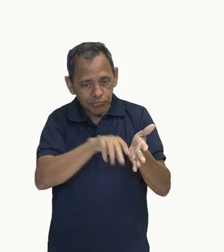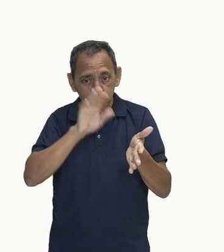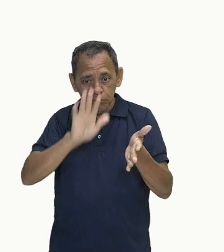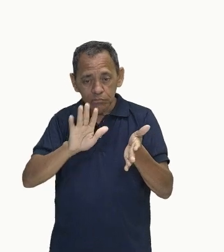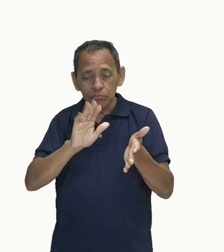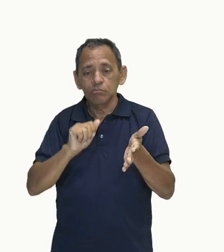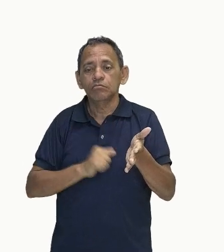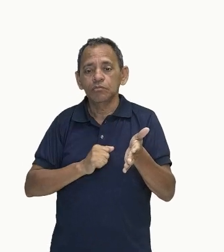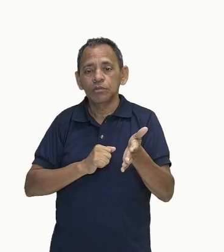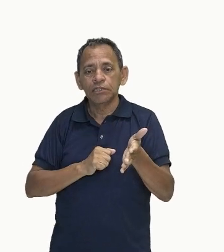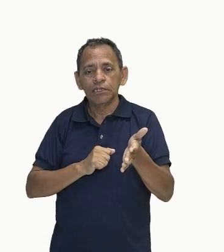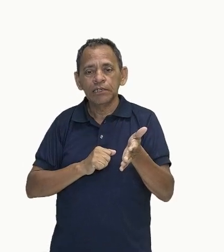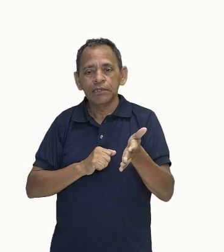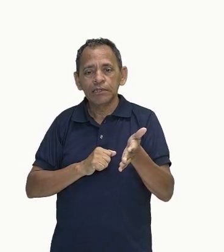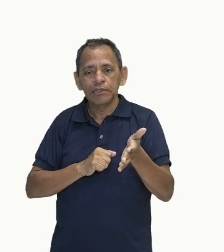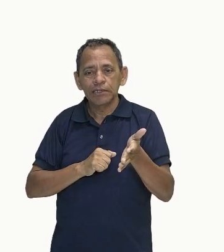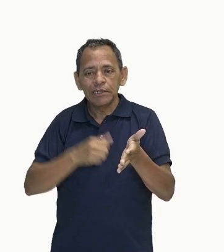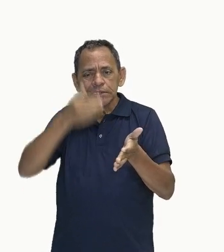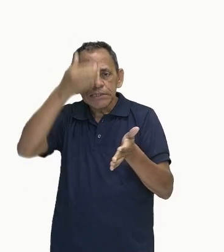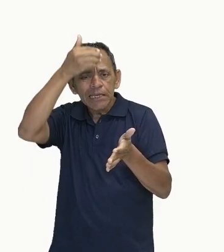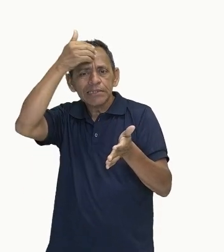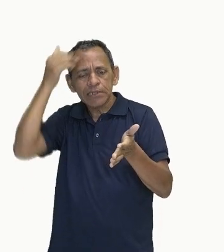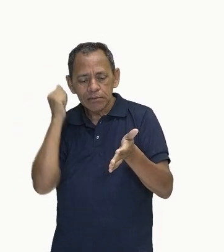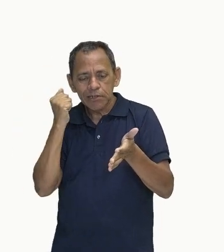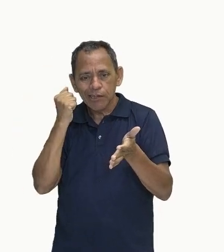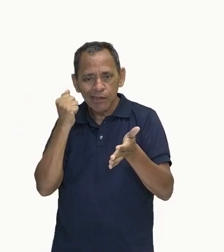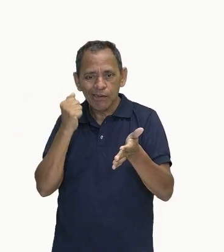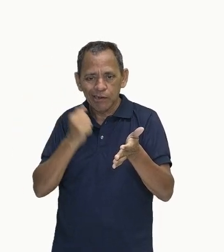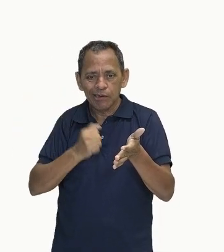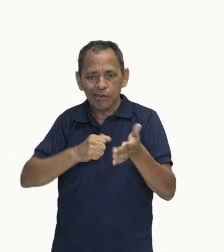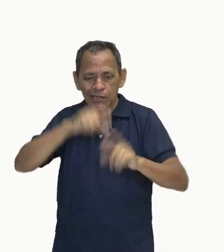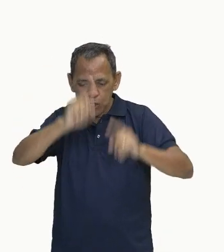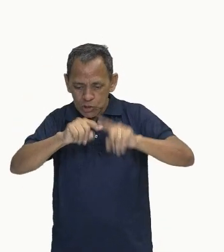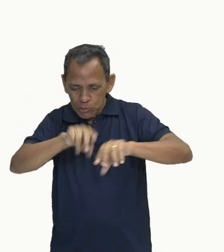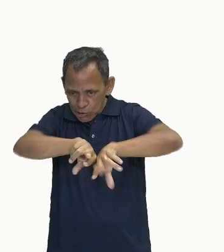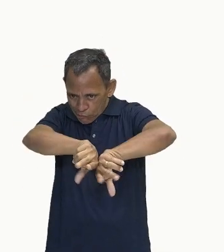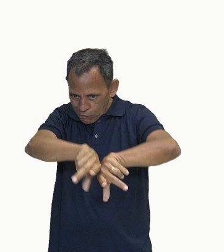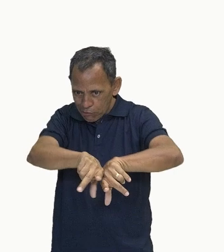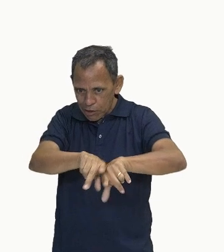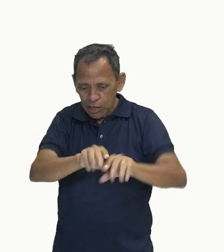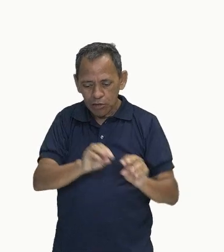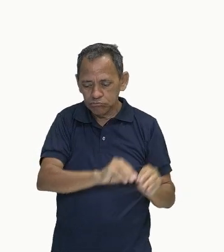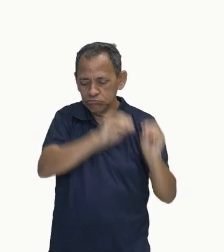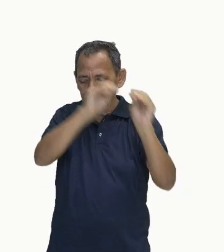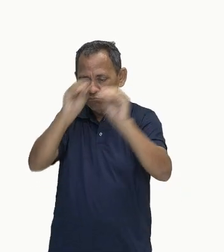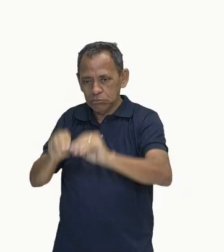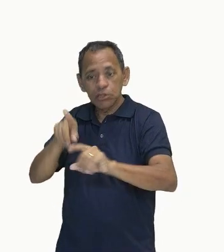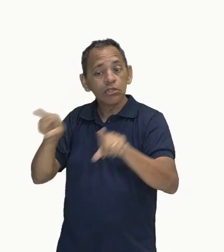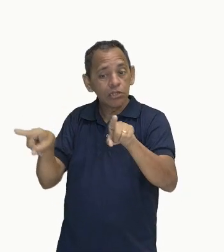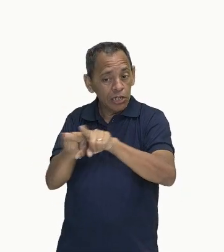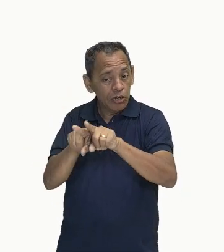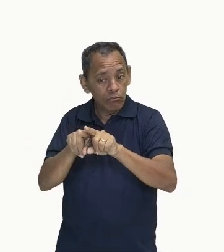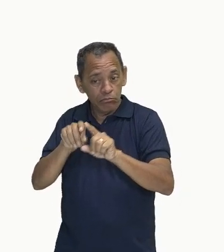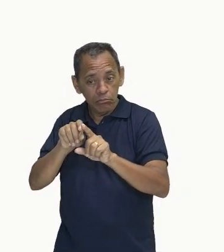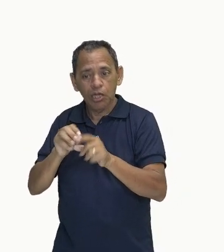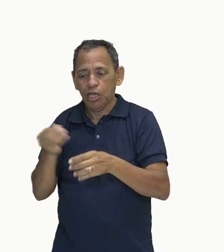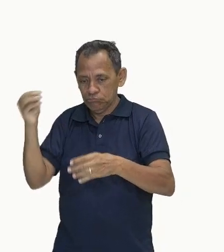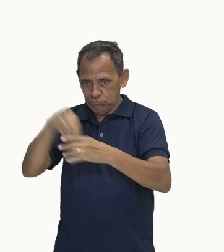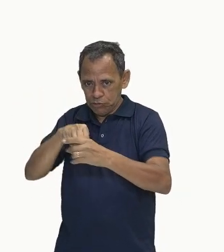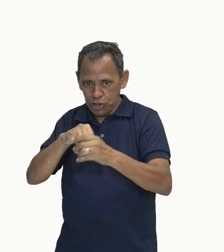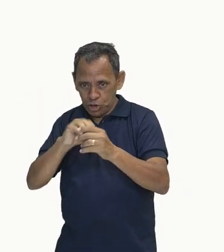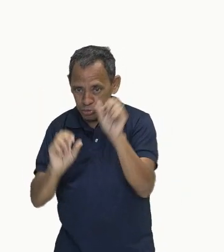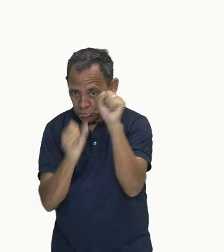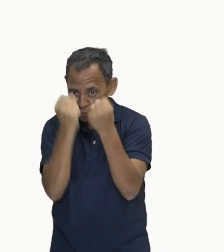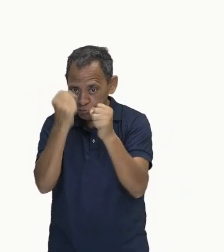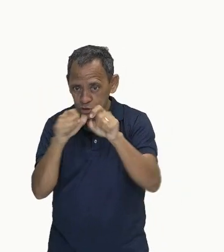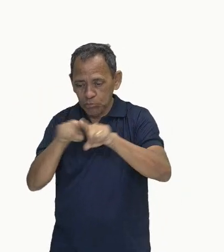gente não lembra muito aqui que essa matéria-prima, ela também vai para a indústria, tá bom? Então, essa matéria-prima vai